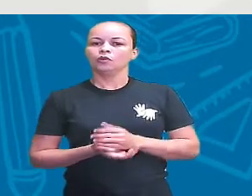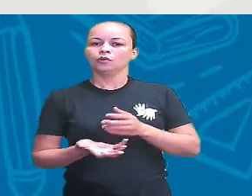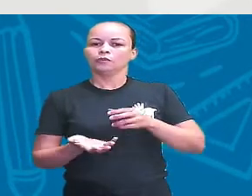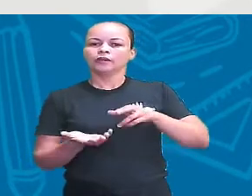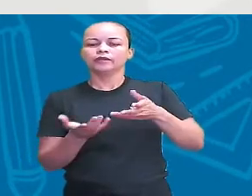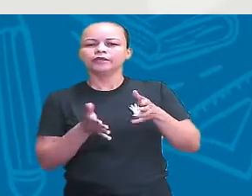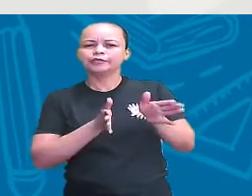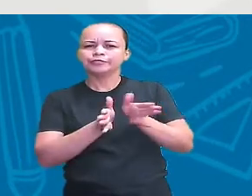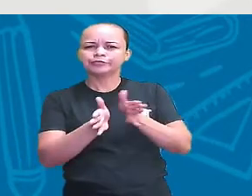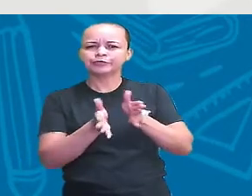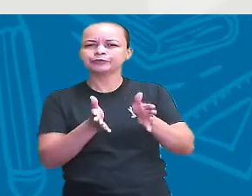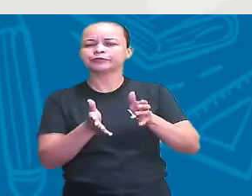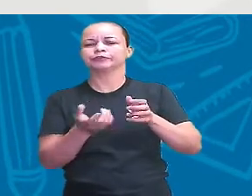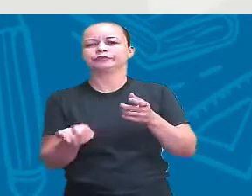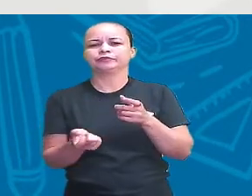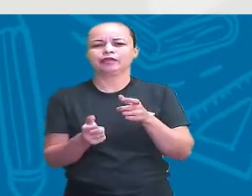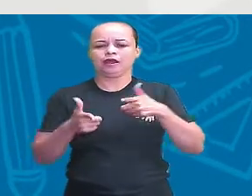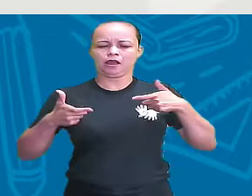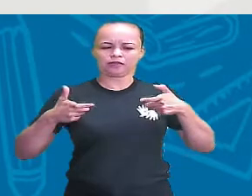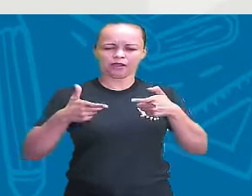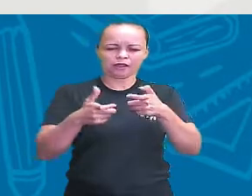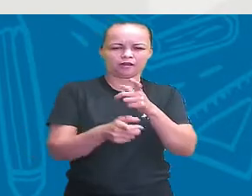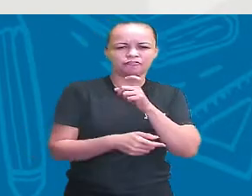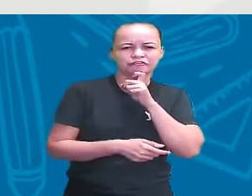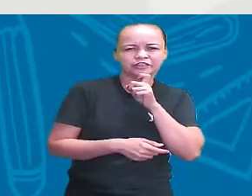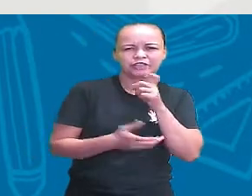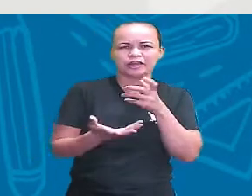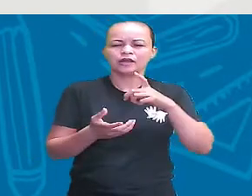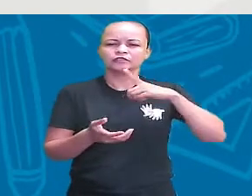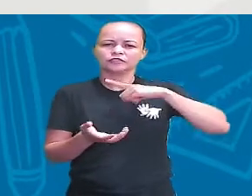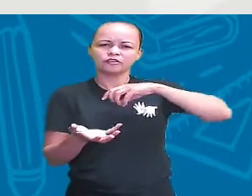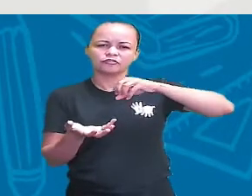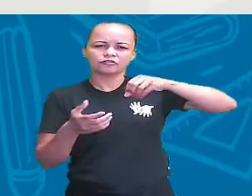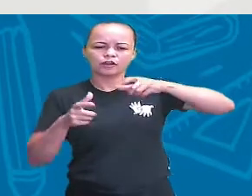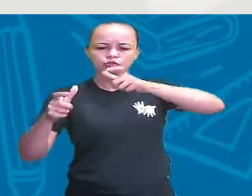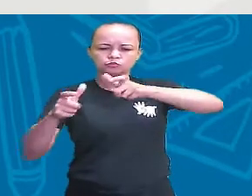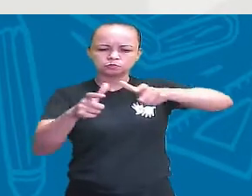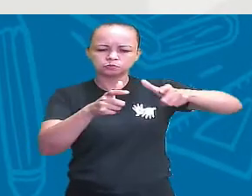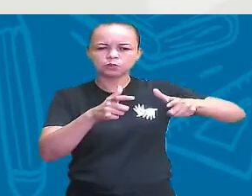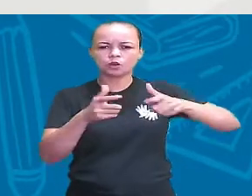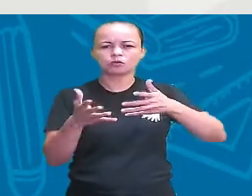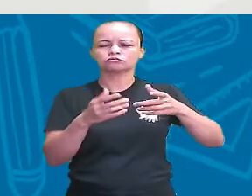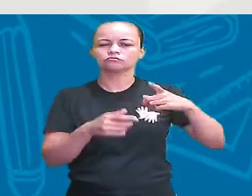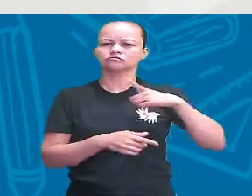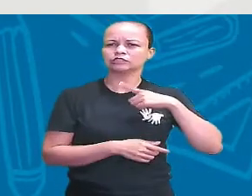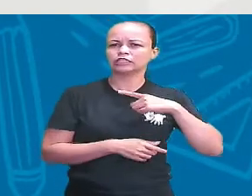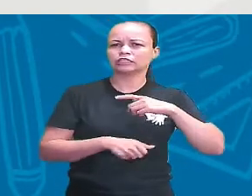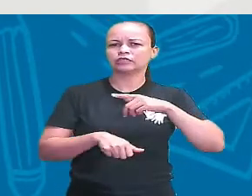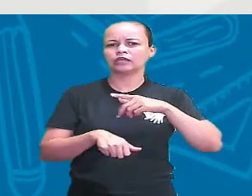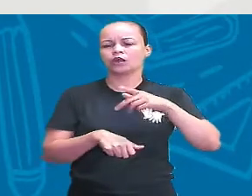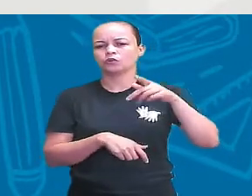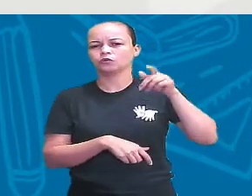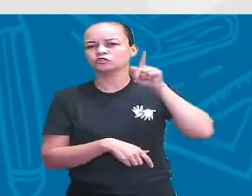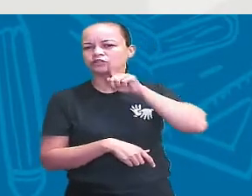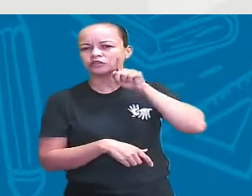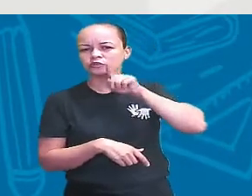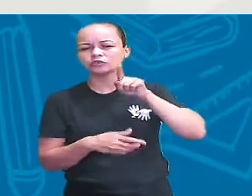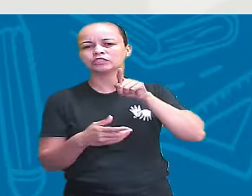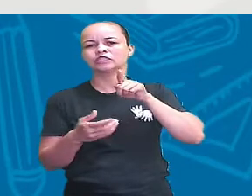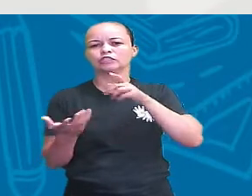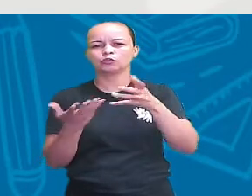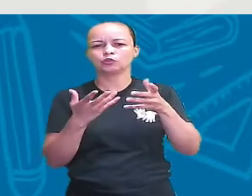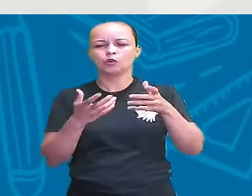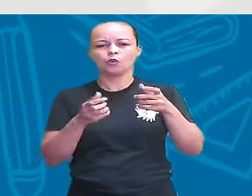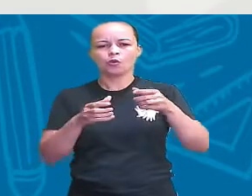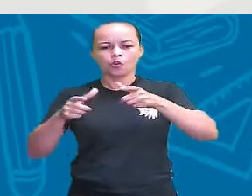existia dois grandes blocos, o bloco socialista, o bloco capitalista, onde tinha os Estados Unidos, né, representando o bloco capitalista. Veja, a